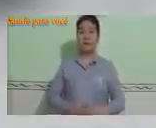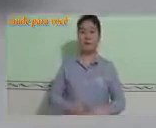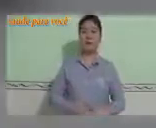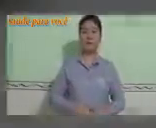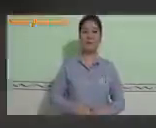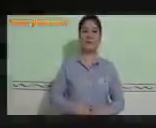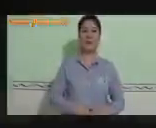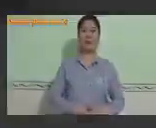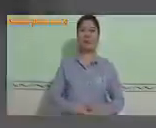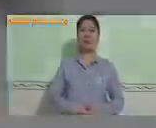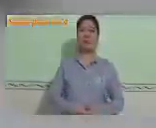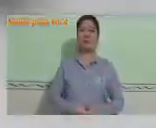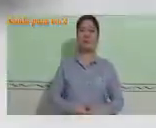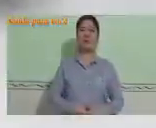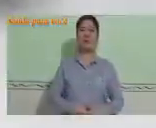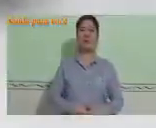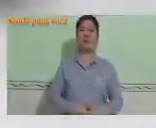NATIOSASSUST é como escuro 4.